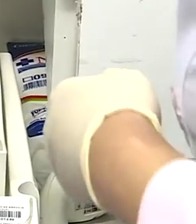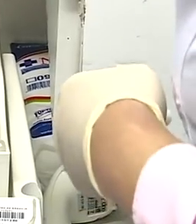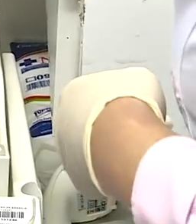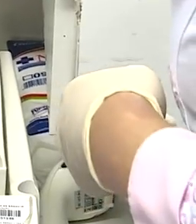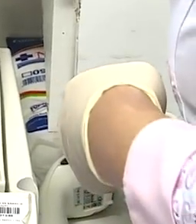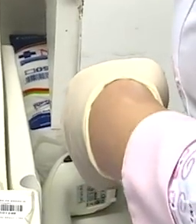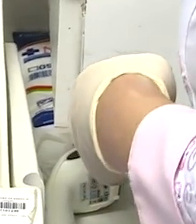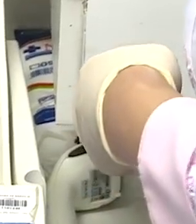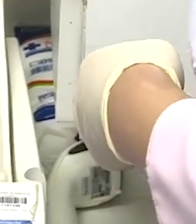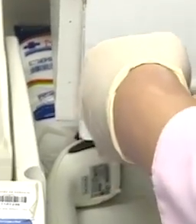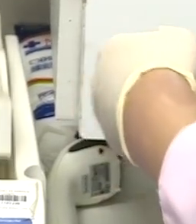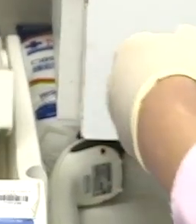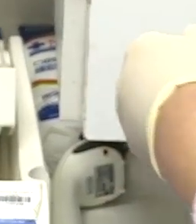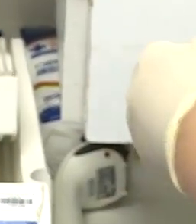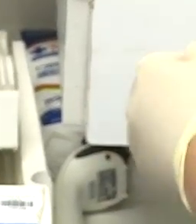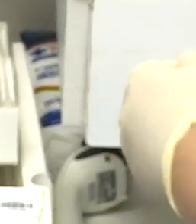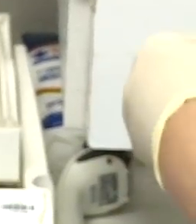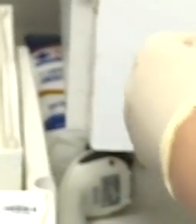te